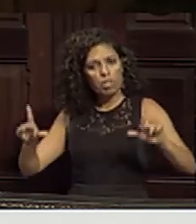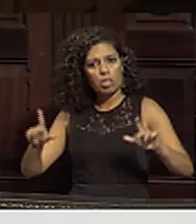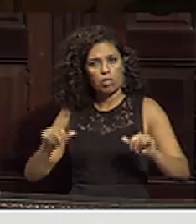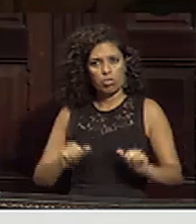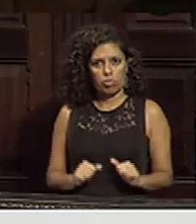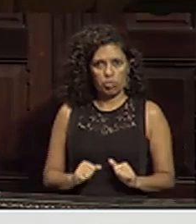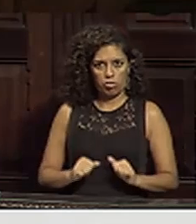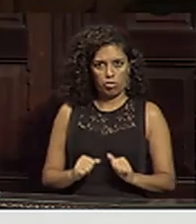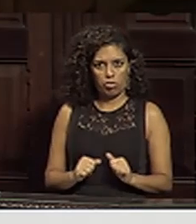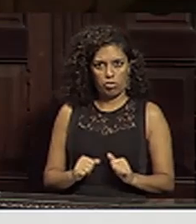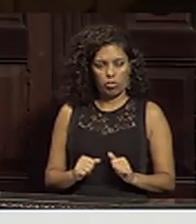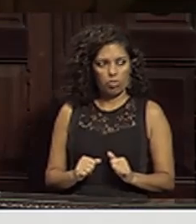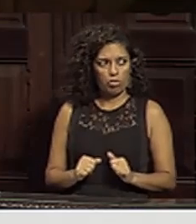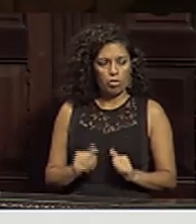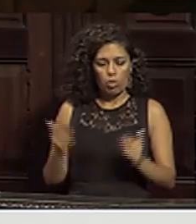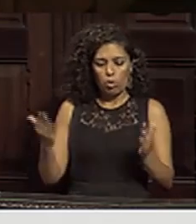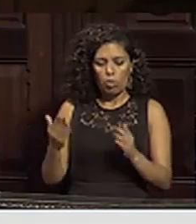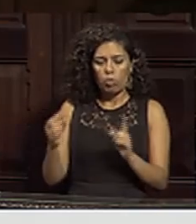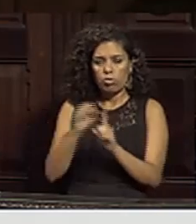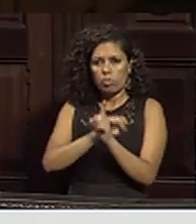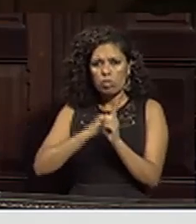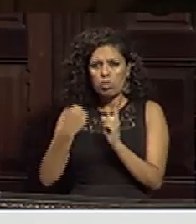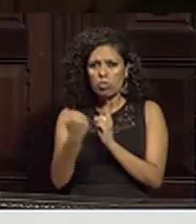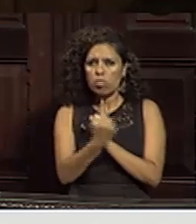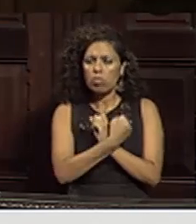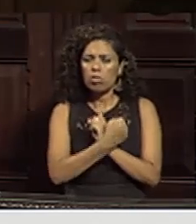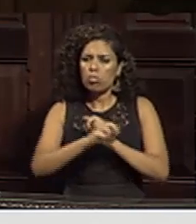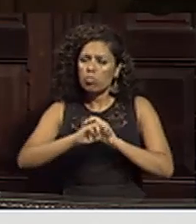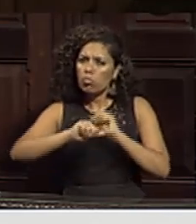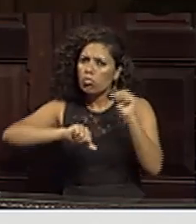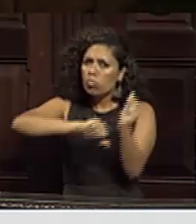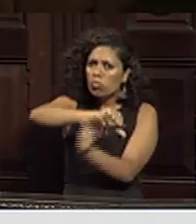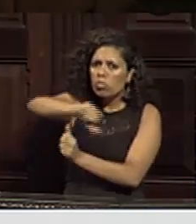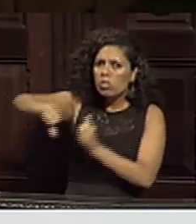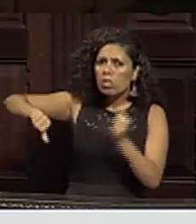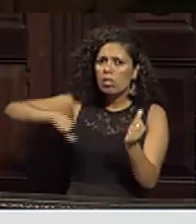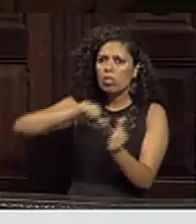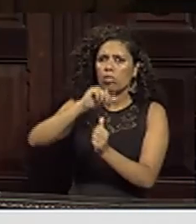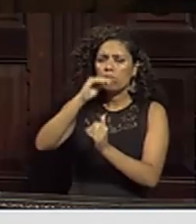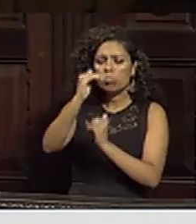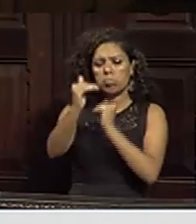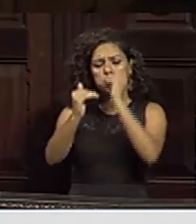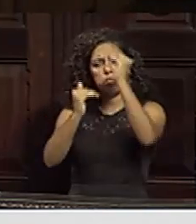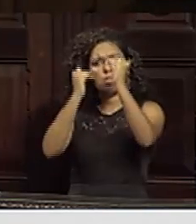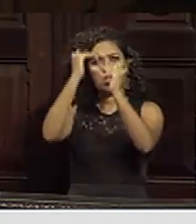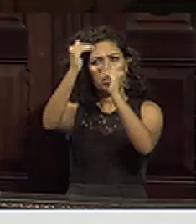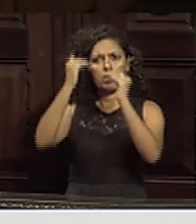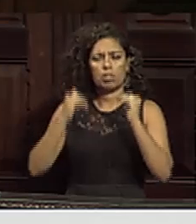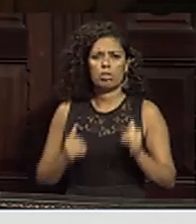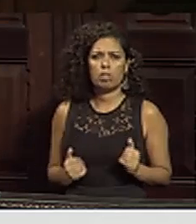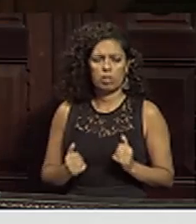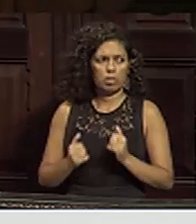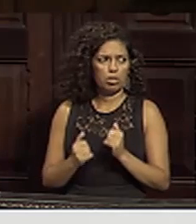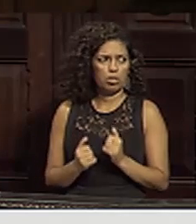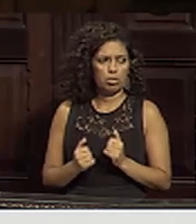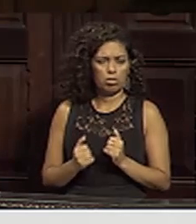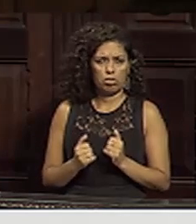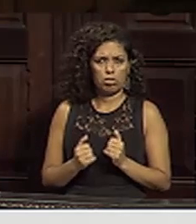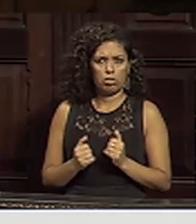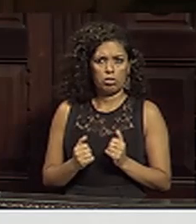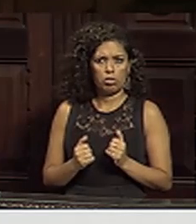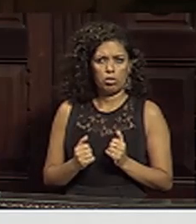processo evolutivo da sociedade e face a última